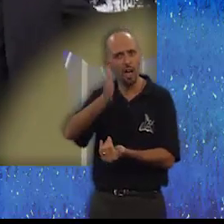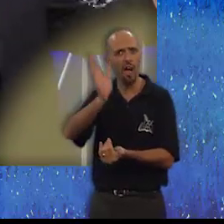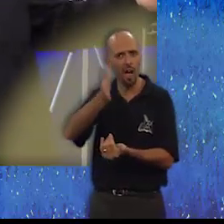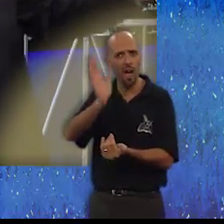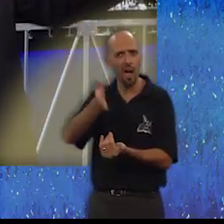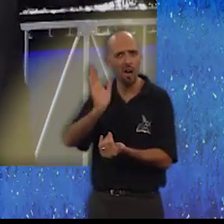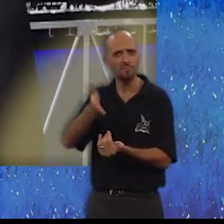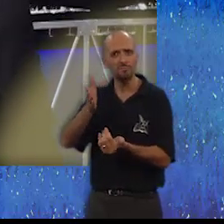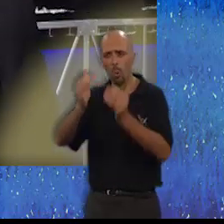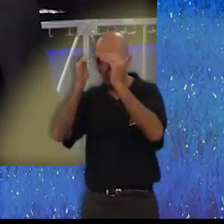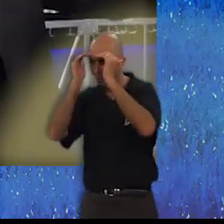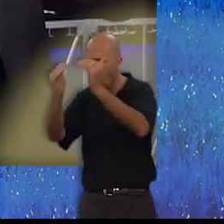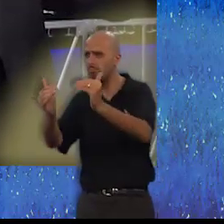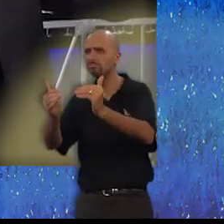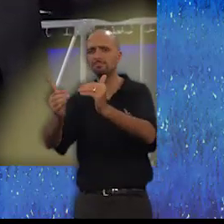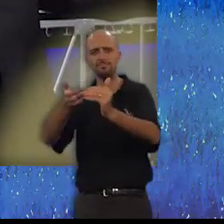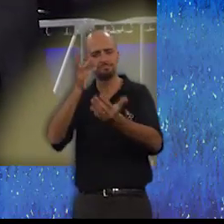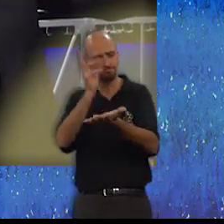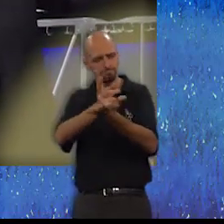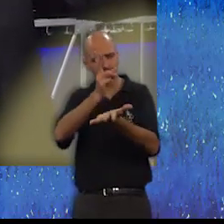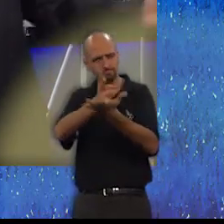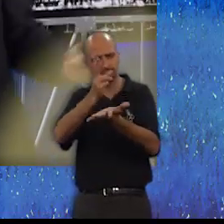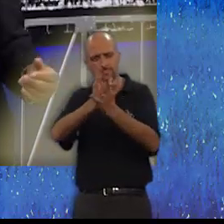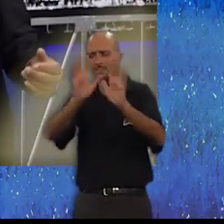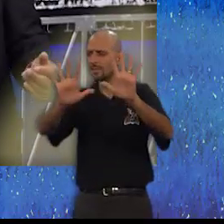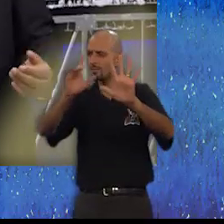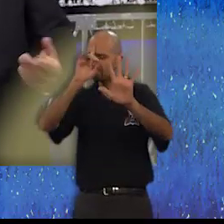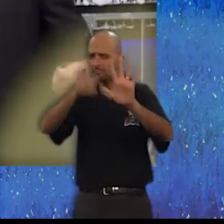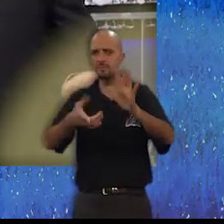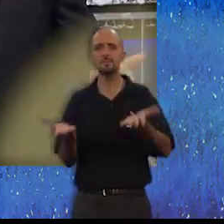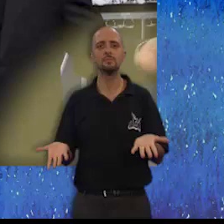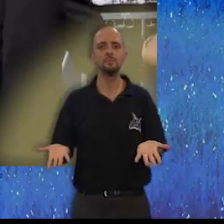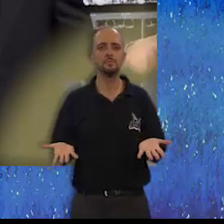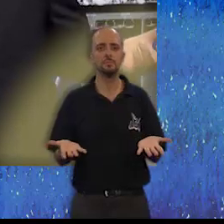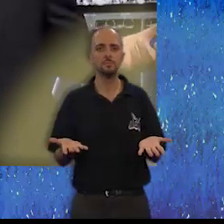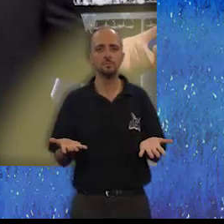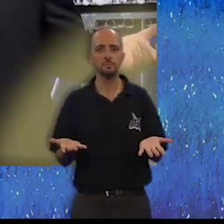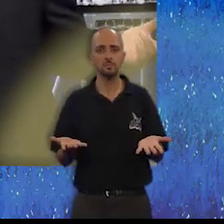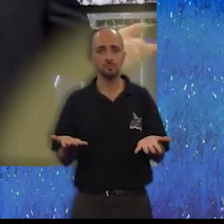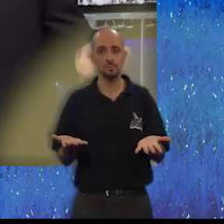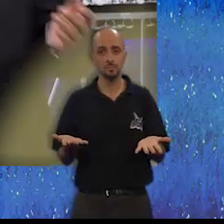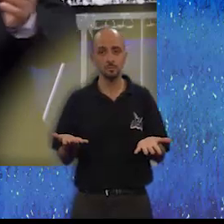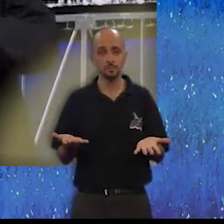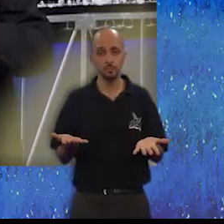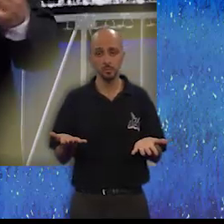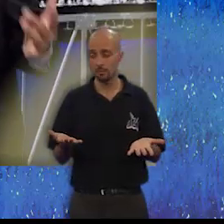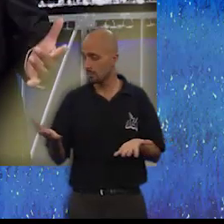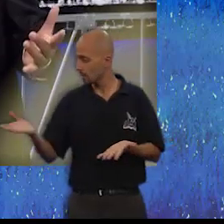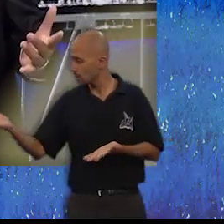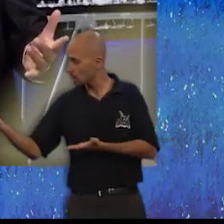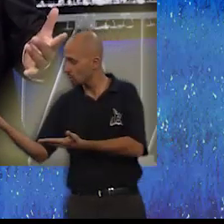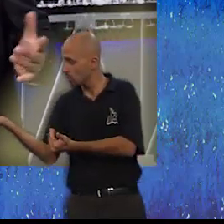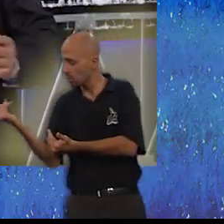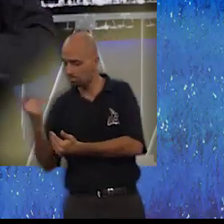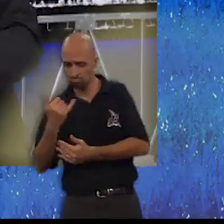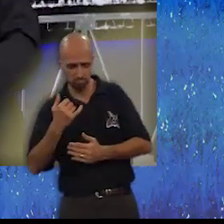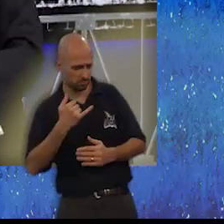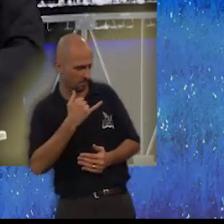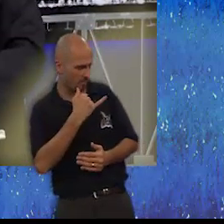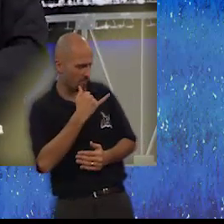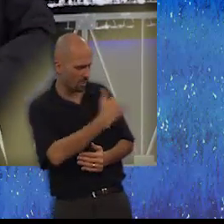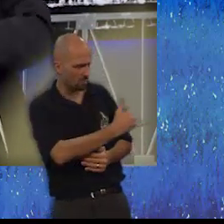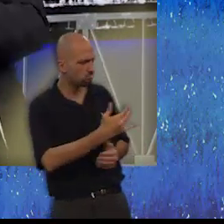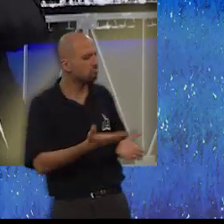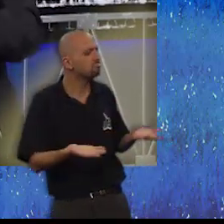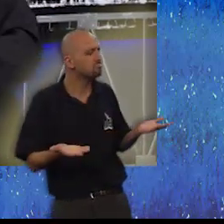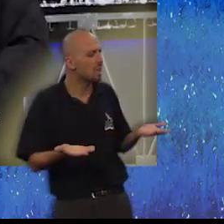estava careca de saber. E ele diz assim, Senhor, quais mandamentos? Quando ele pergunta quais, ele está dizendo o seguinte,